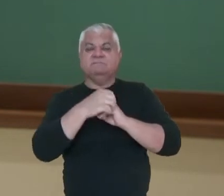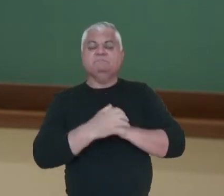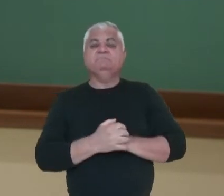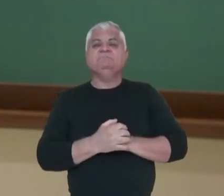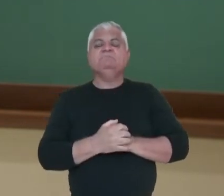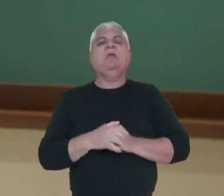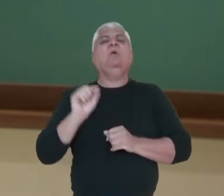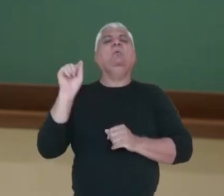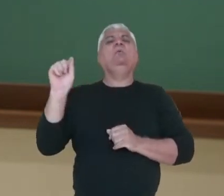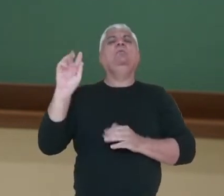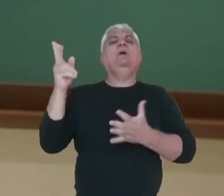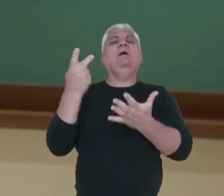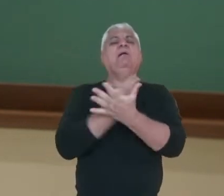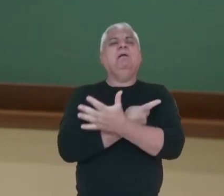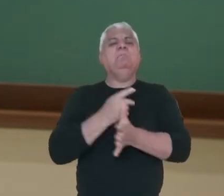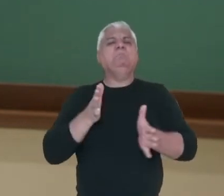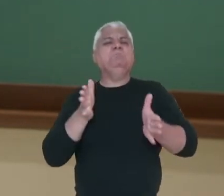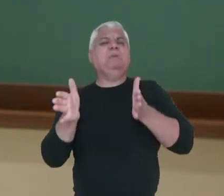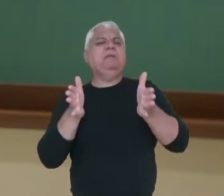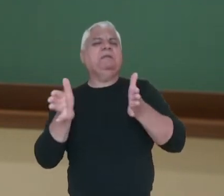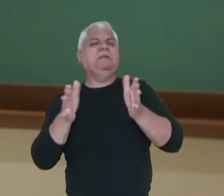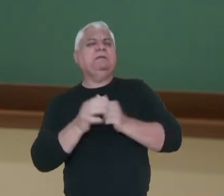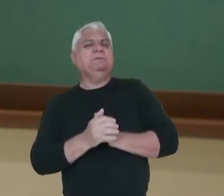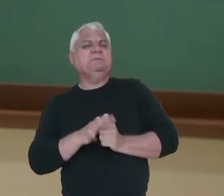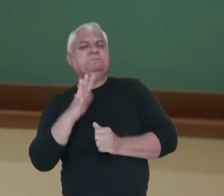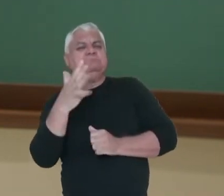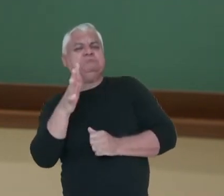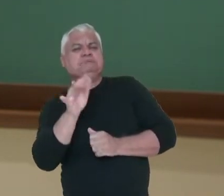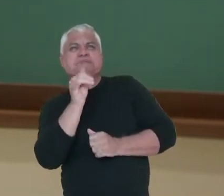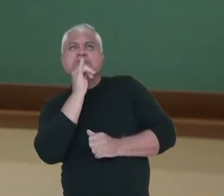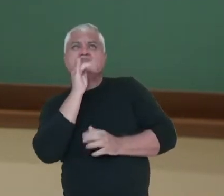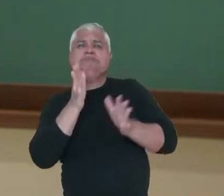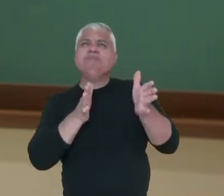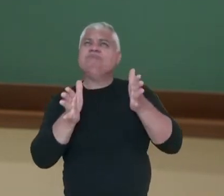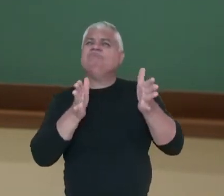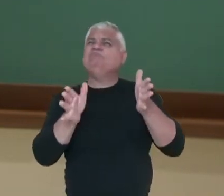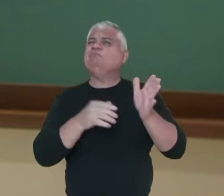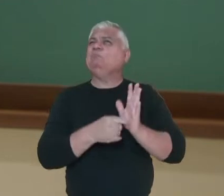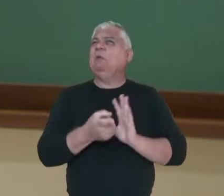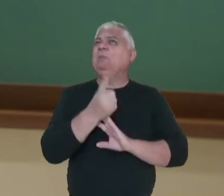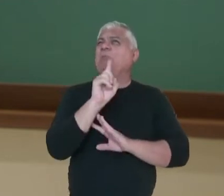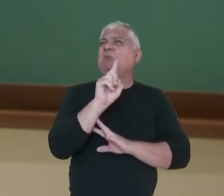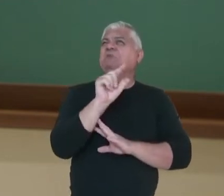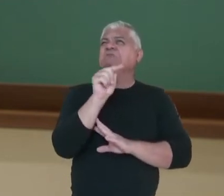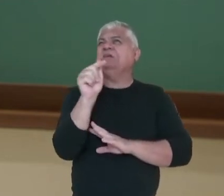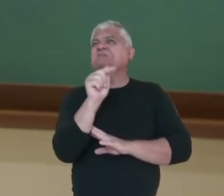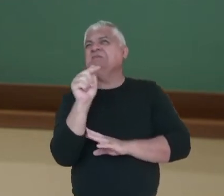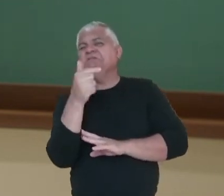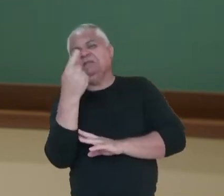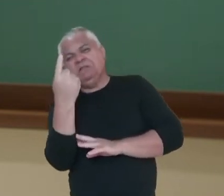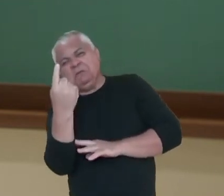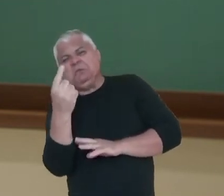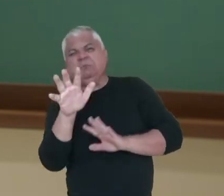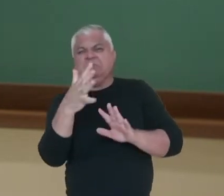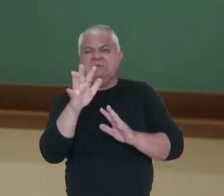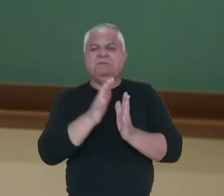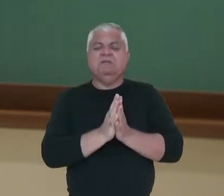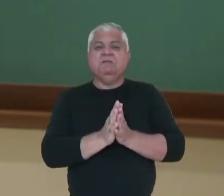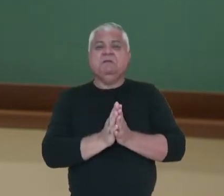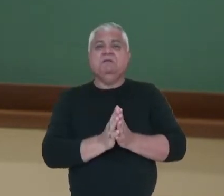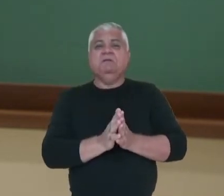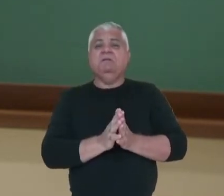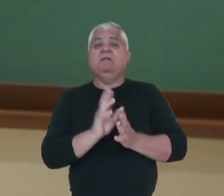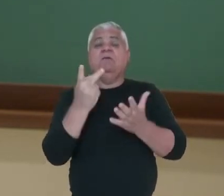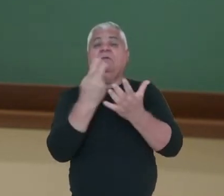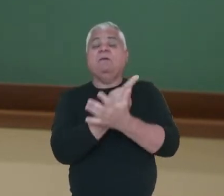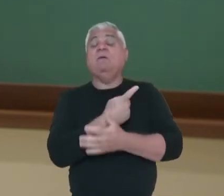mais ou menos. A franco-prussiana foi em torno de 1771, mais ou menos. Não, mil,